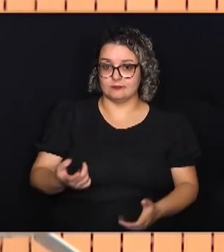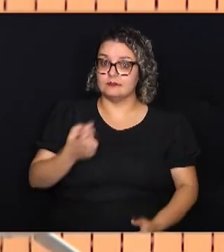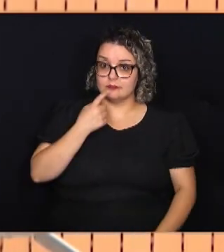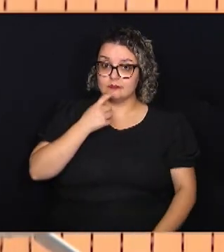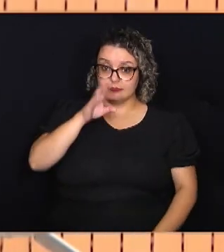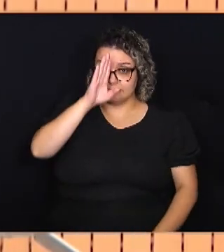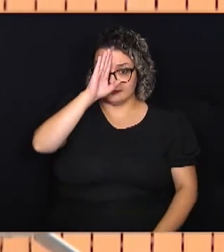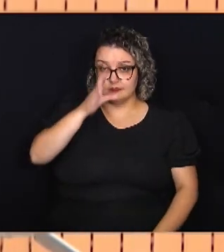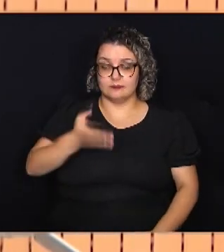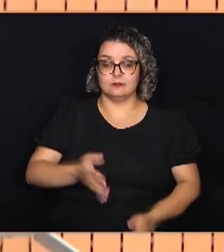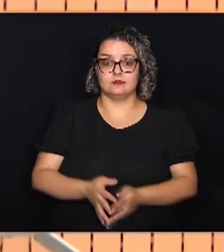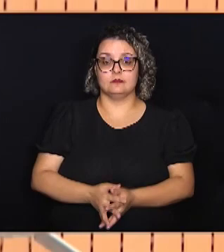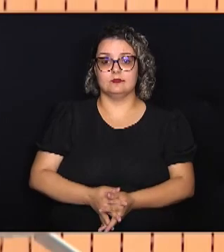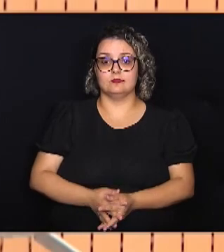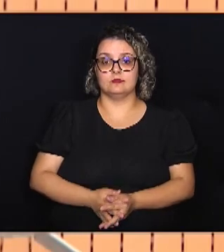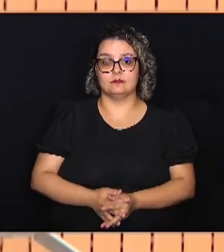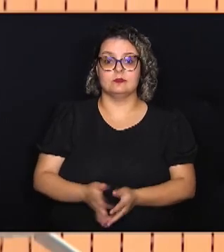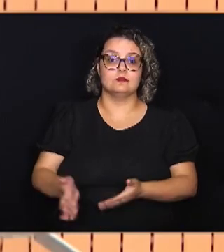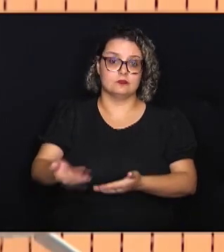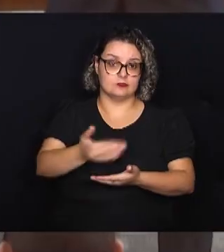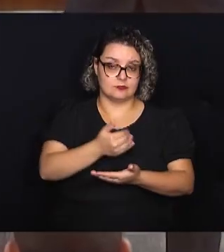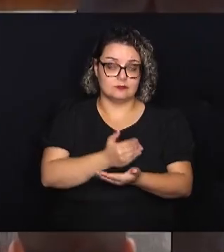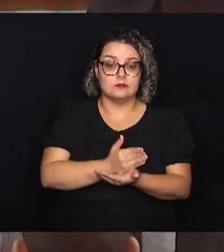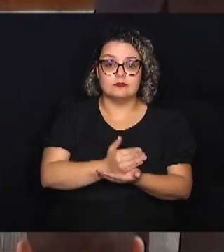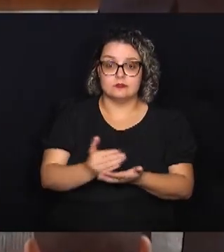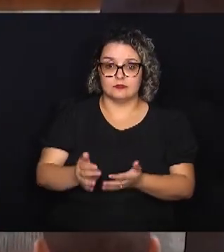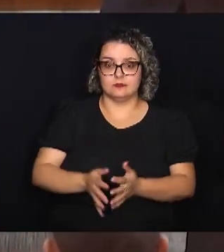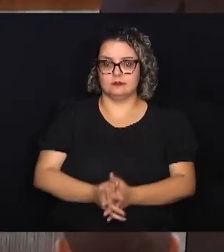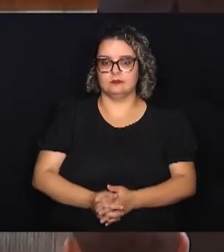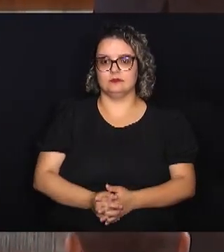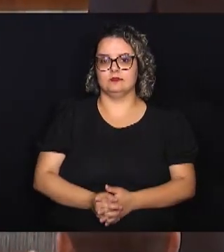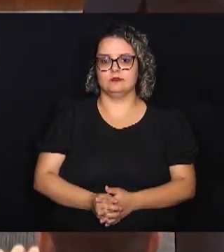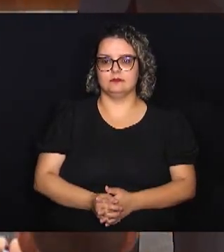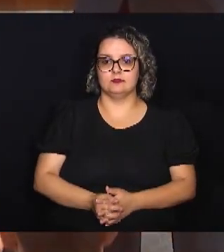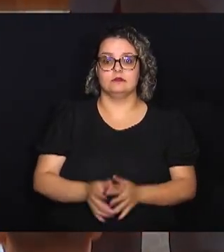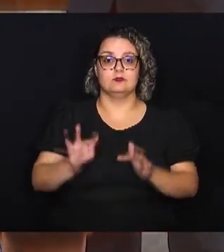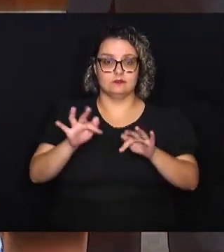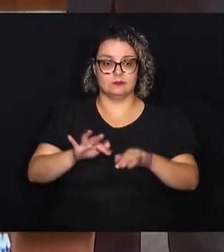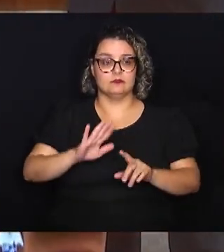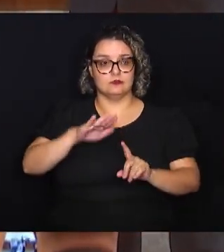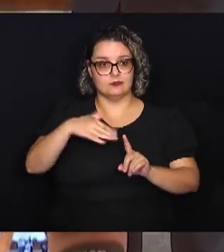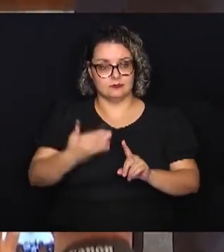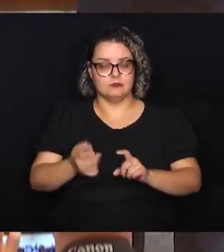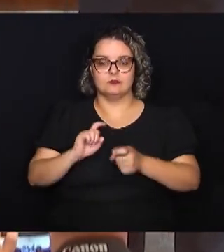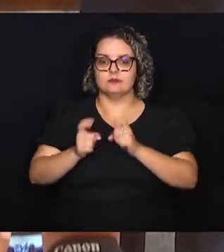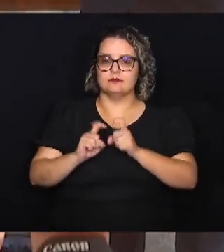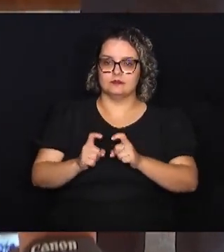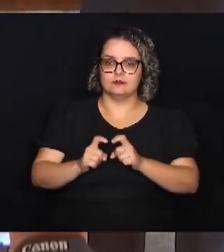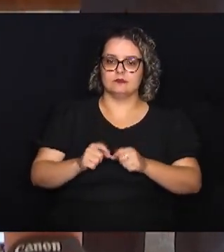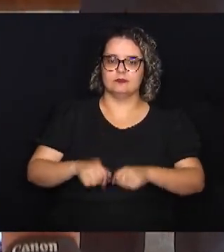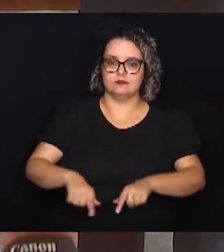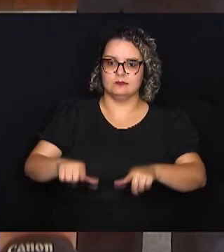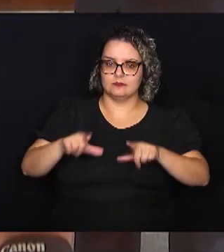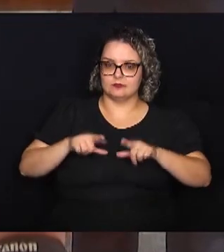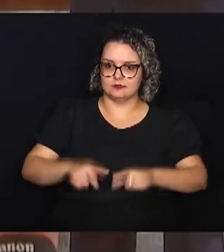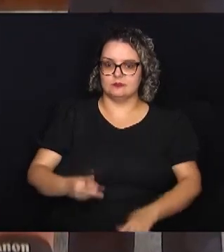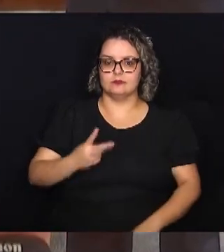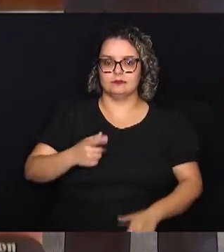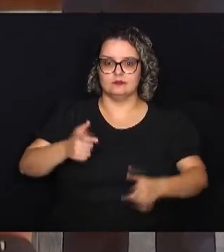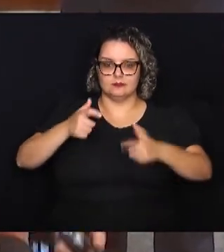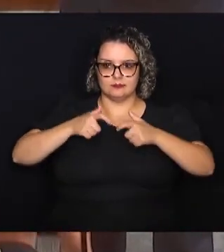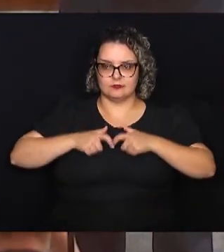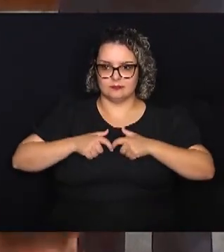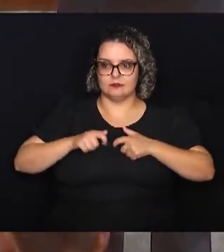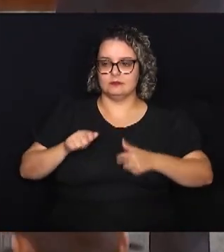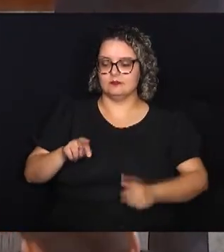né, me acolheu desde o início. Finalizaram as homenagens da reunião a entrega das 2 medalhas Arautos